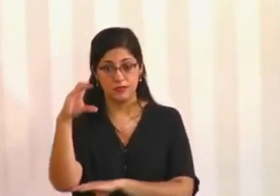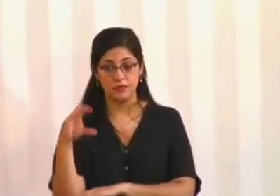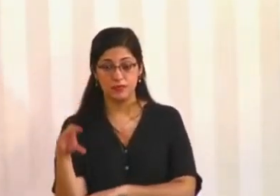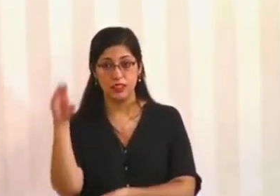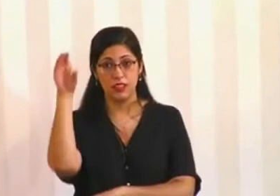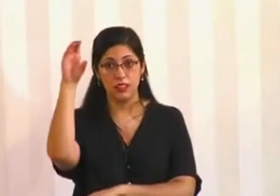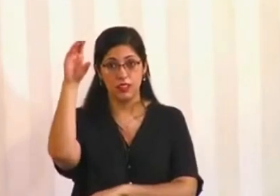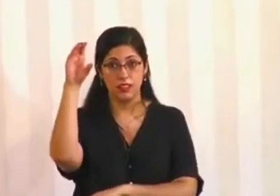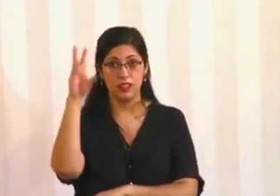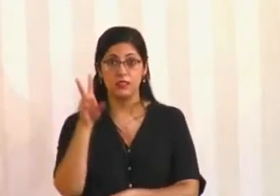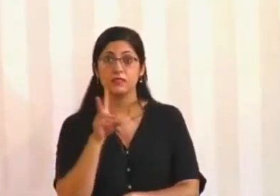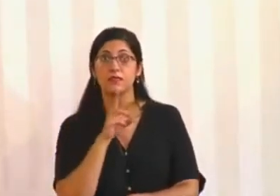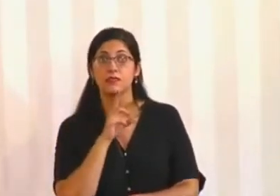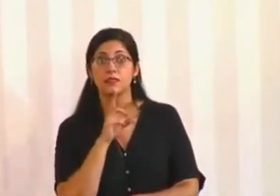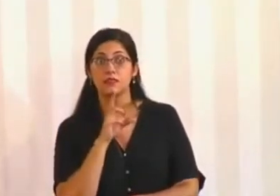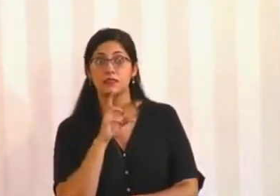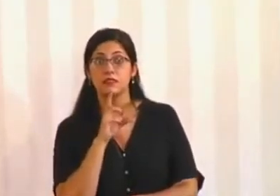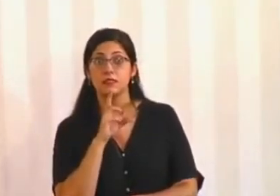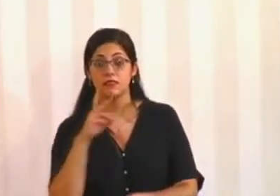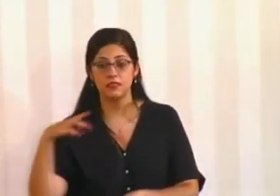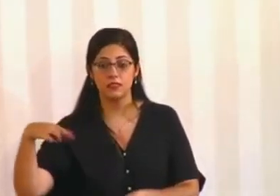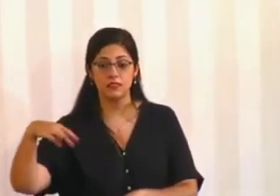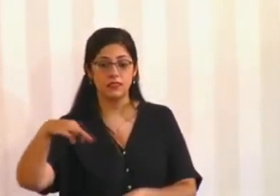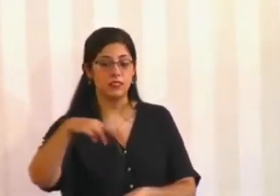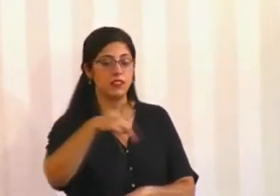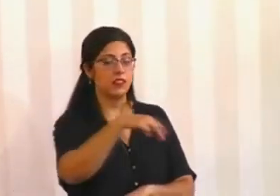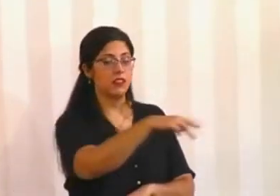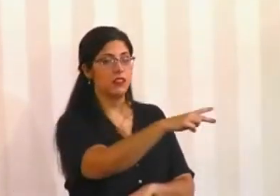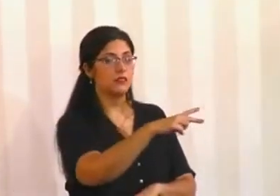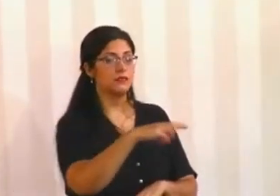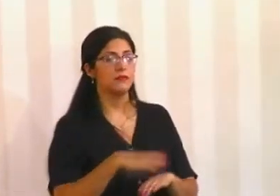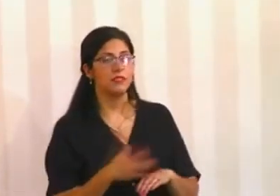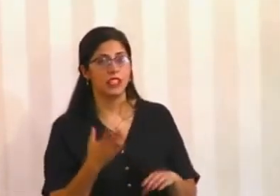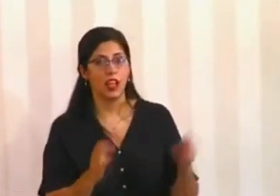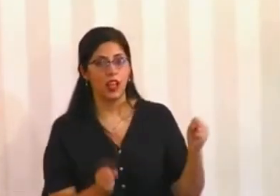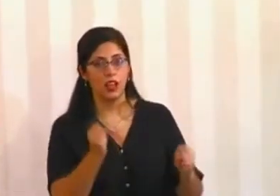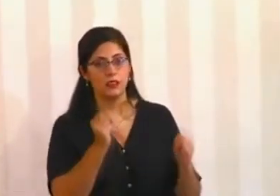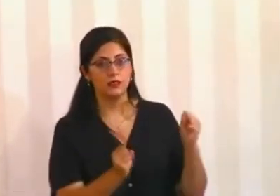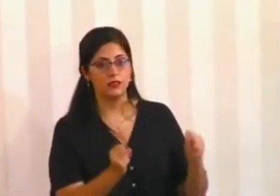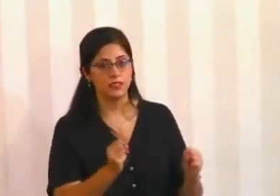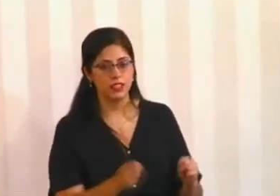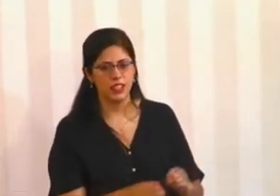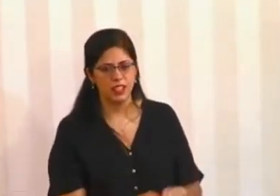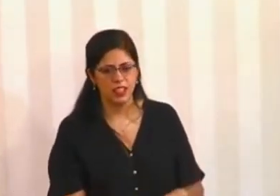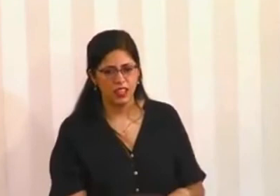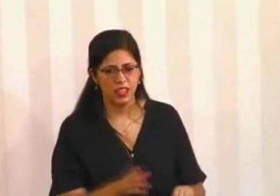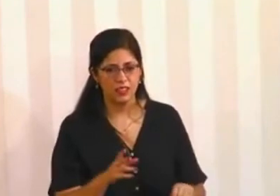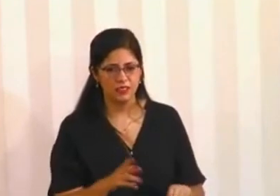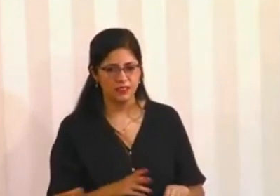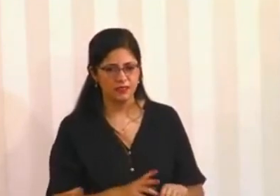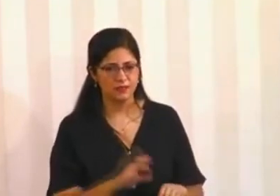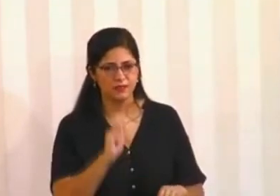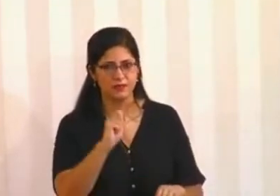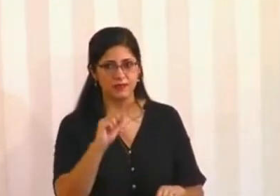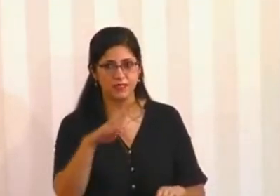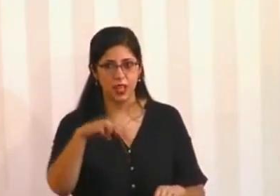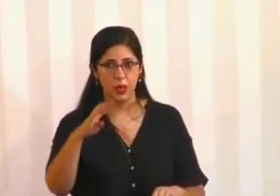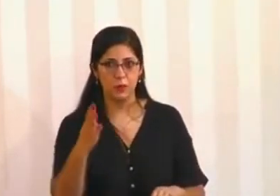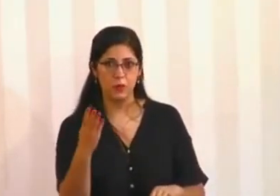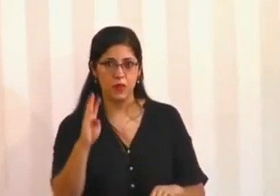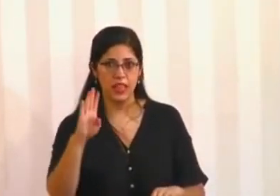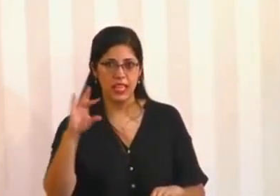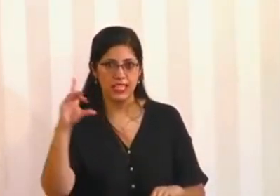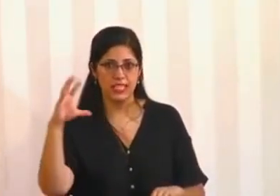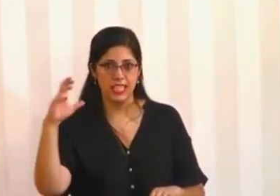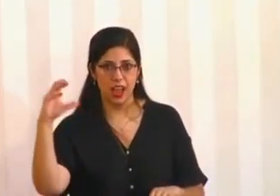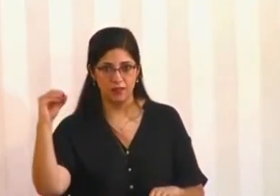carros, verde para os pedestres, mas uma ambulância que certamente devia estar socorrendo alguém, assim eu espero, né? Porque tem ambulância que liga a sirene e não tem ninguém